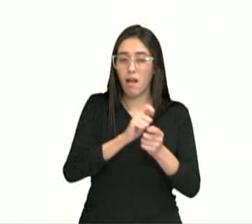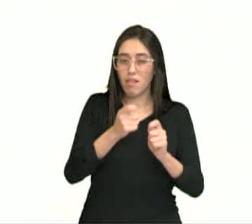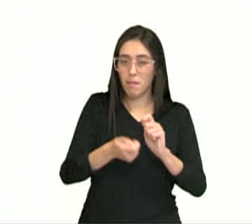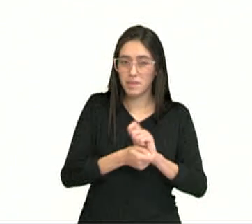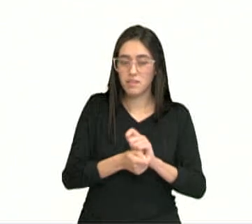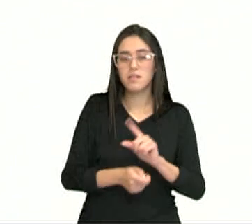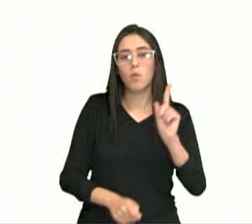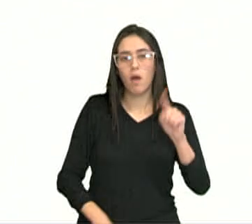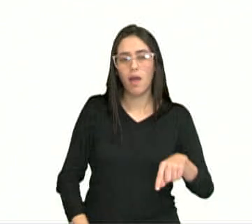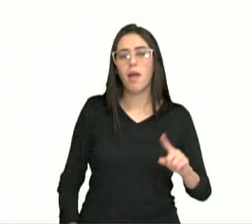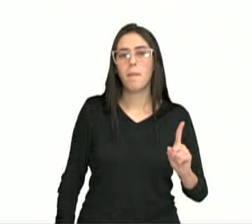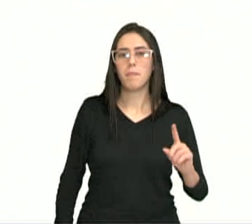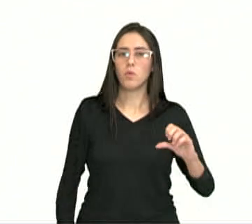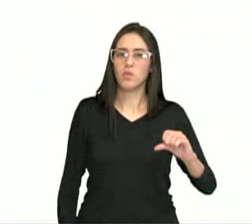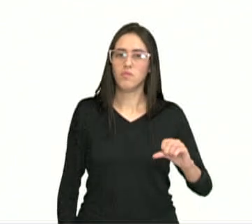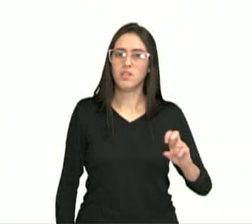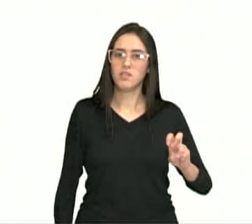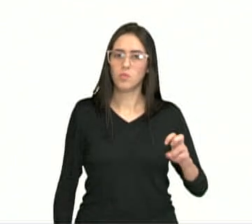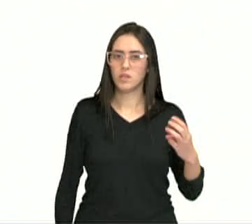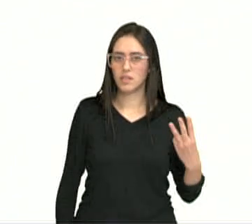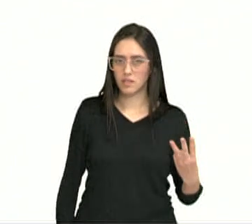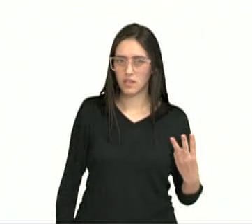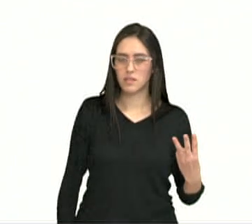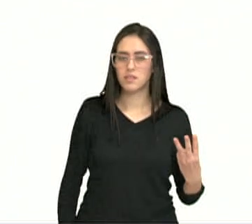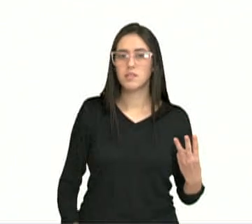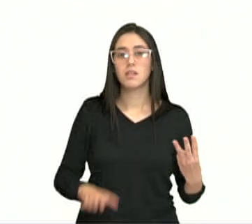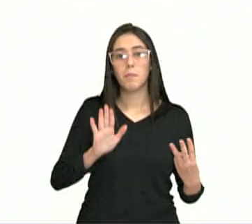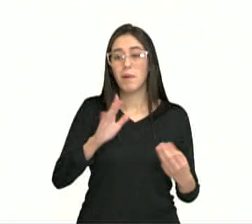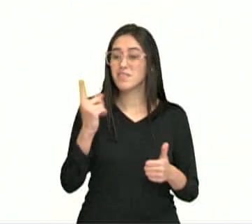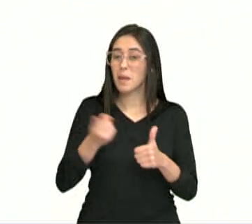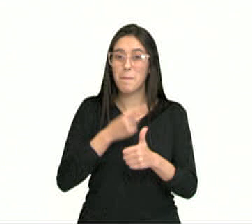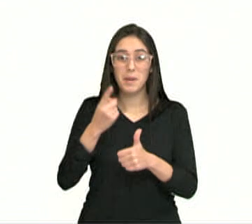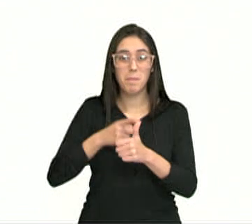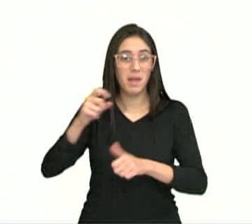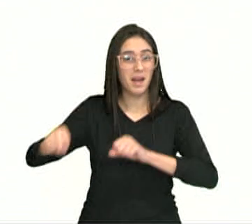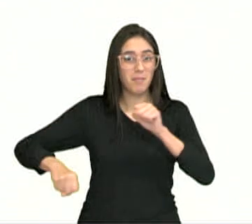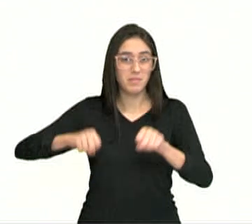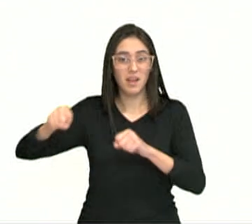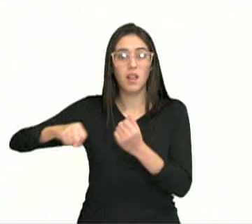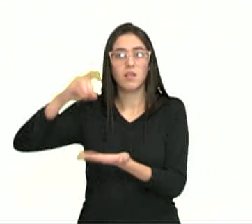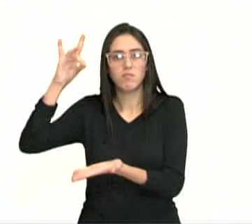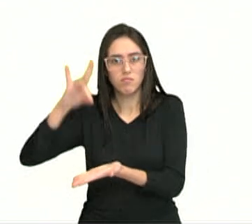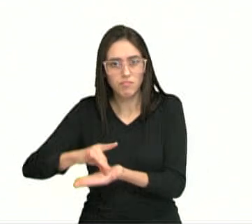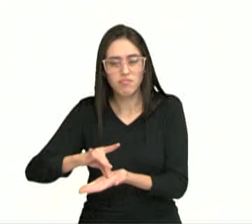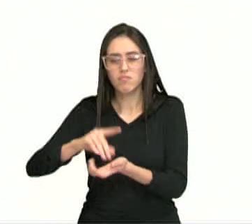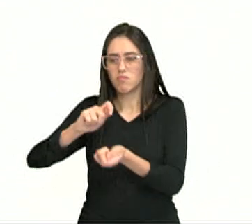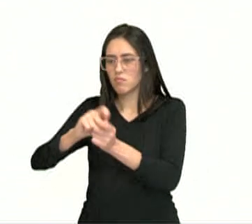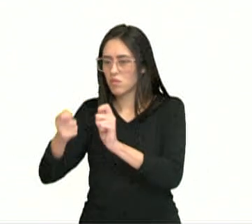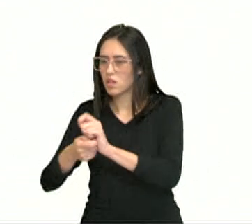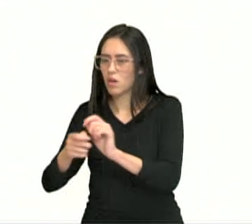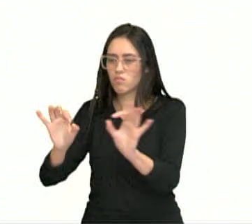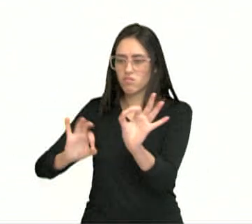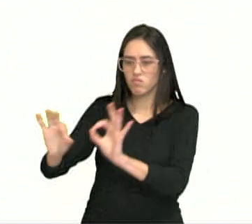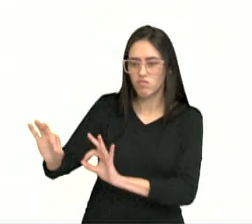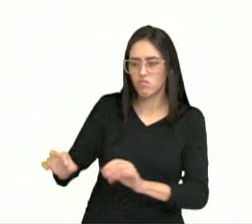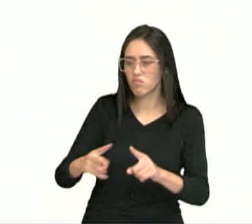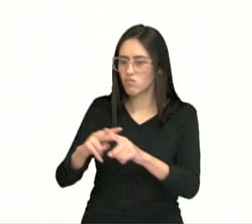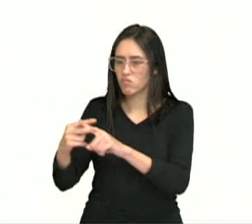seja de 1953, a primeira bicicleta estruturada,